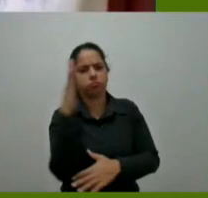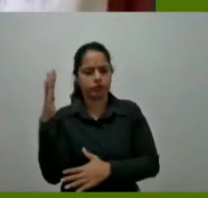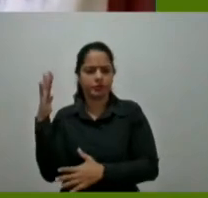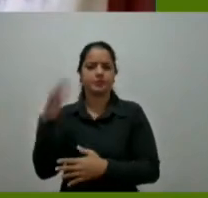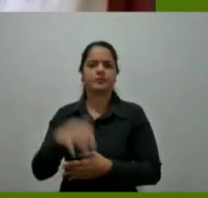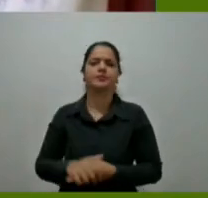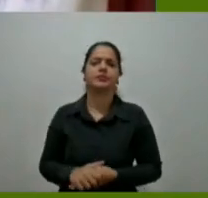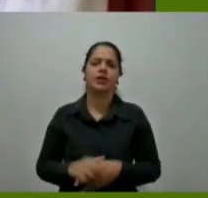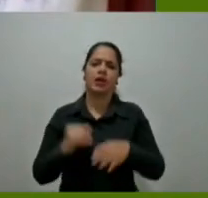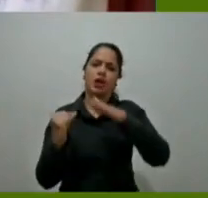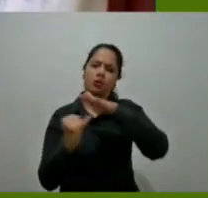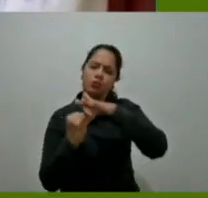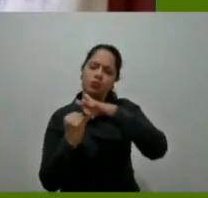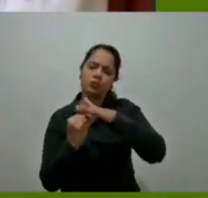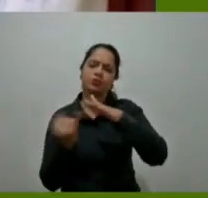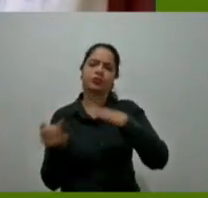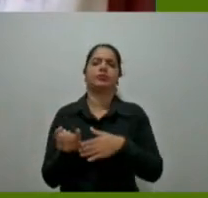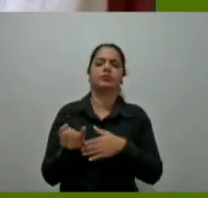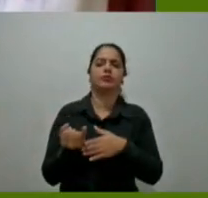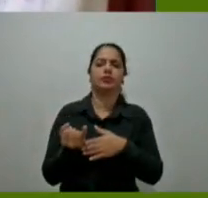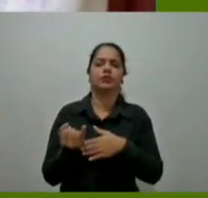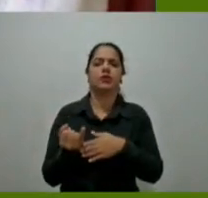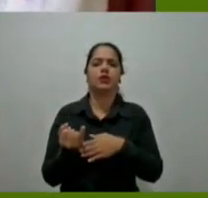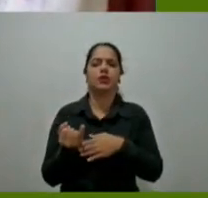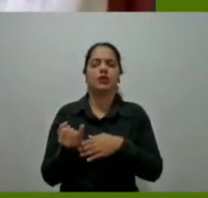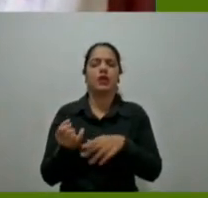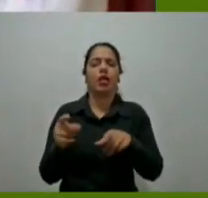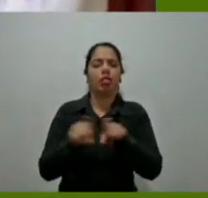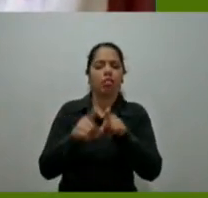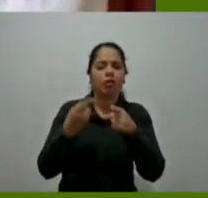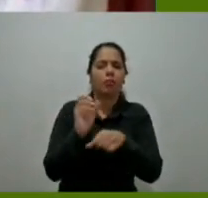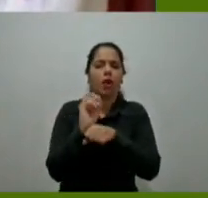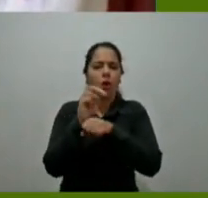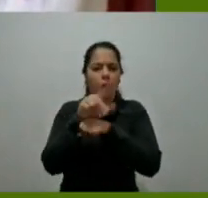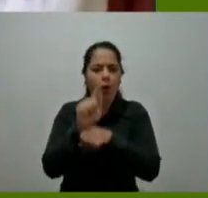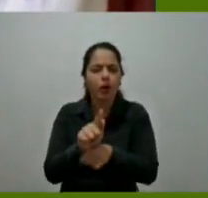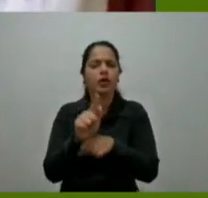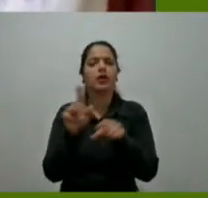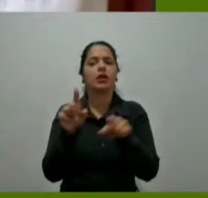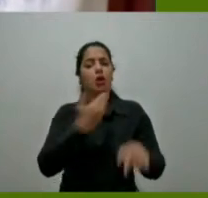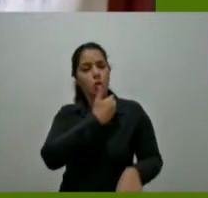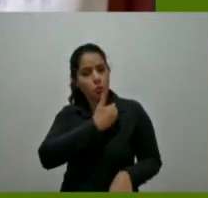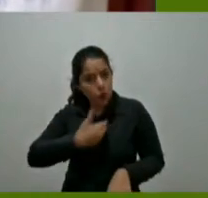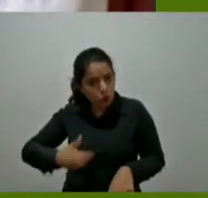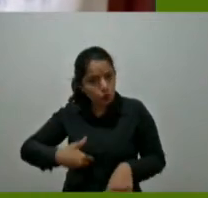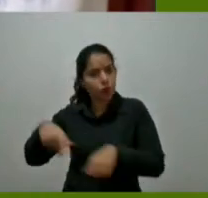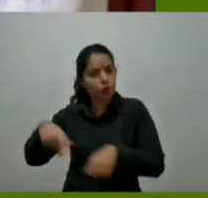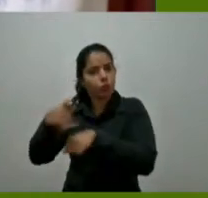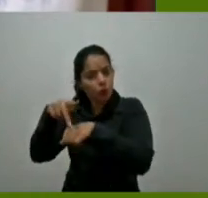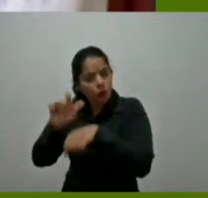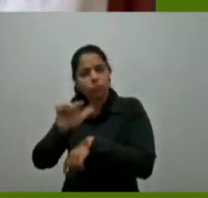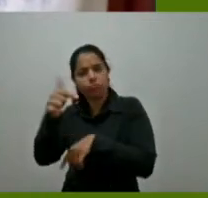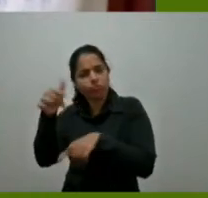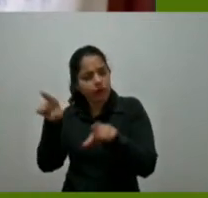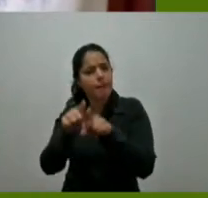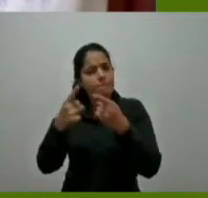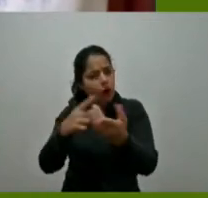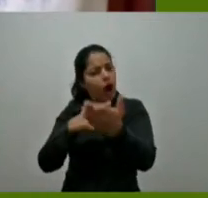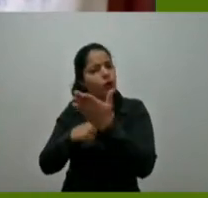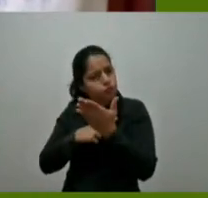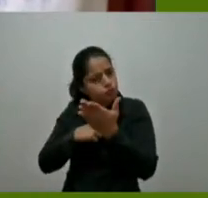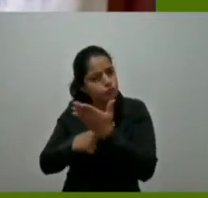não governamentais e governos estrangeiros mesmo que nos deram uma mão nesse projeto. E hoje o Instituto Terra se